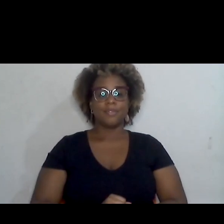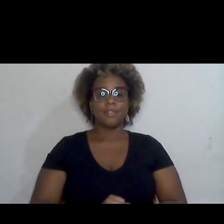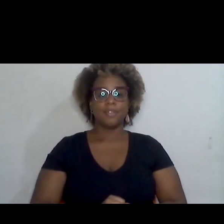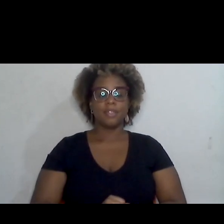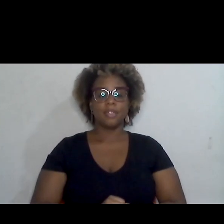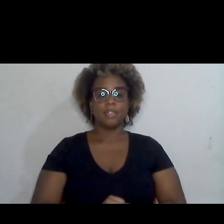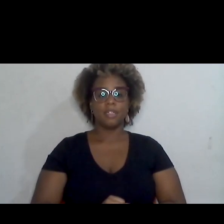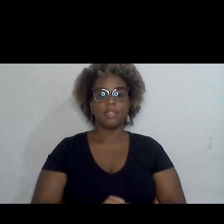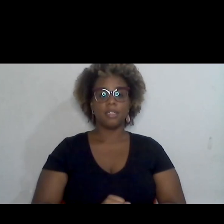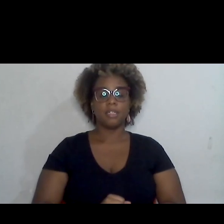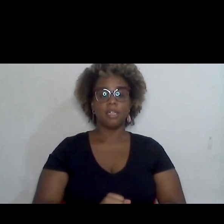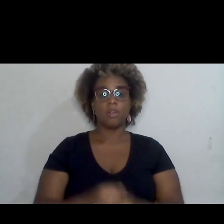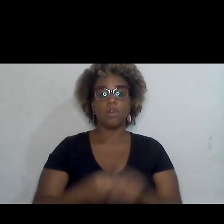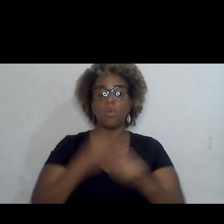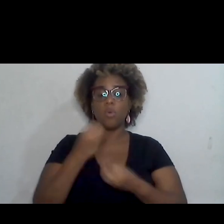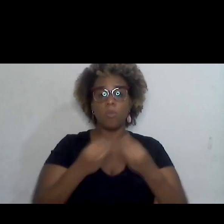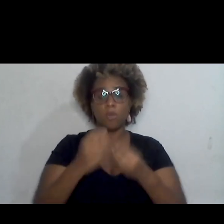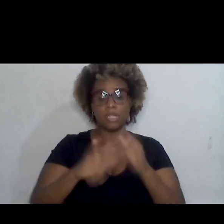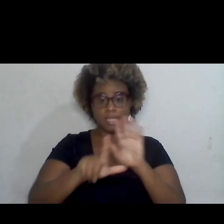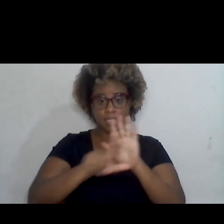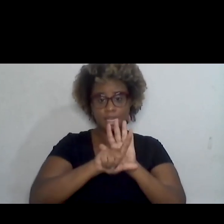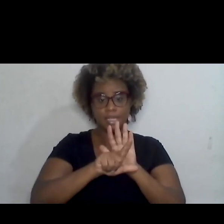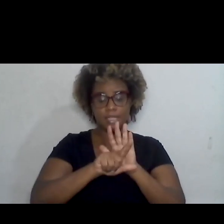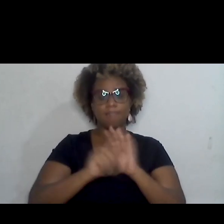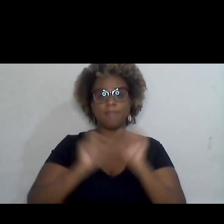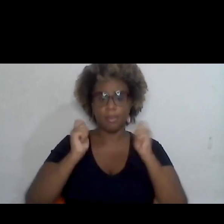essas regulamentações, elas permitem que a gente faça